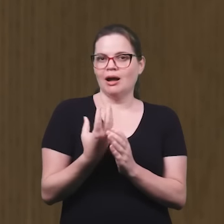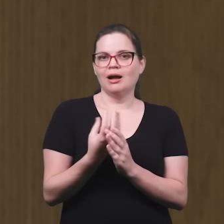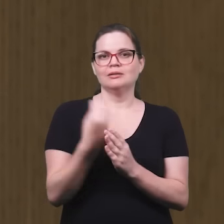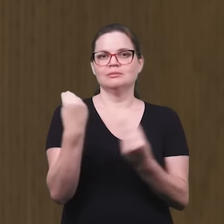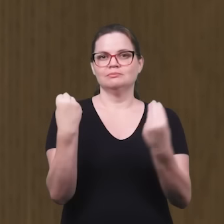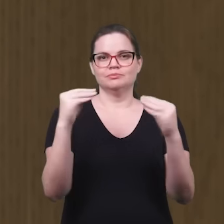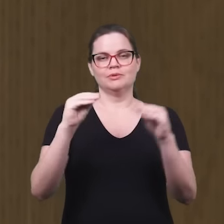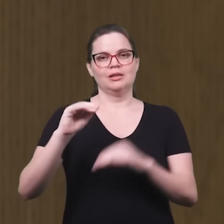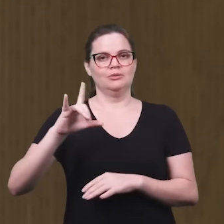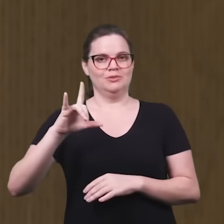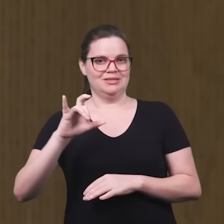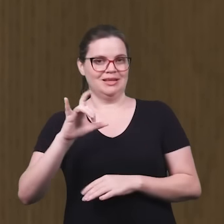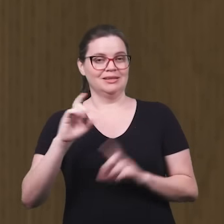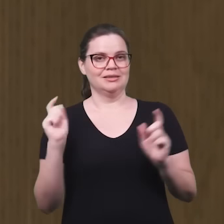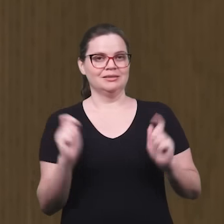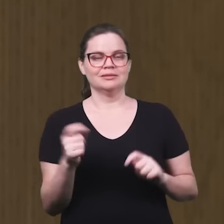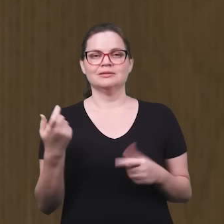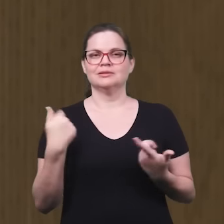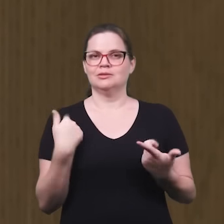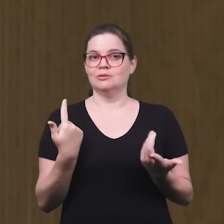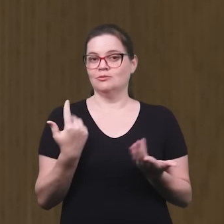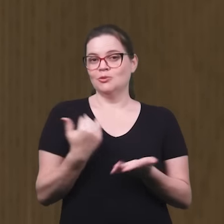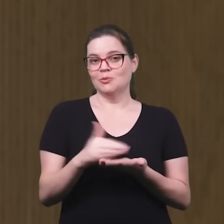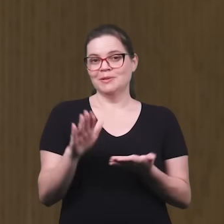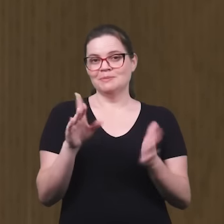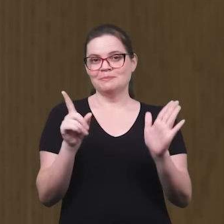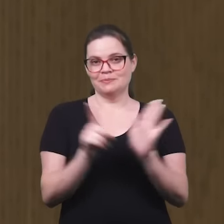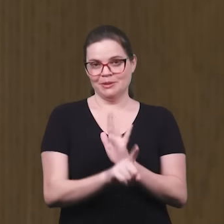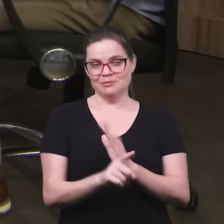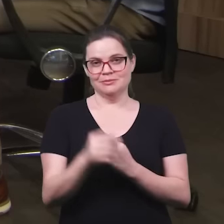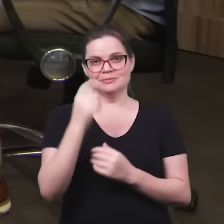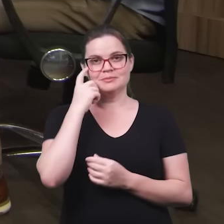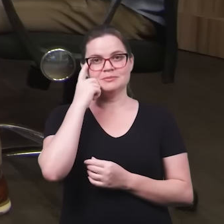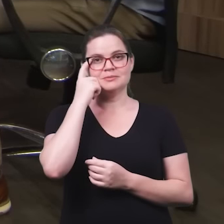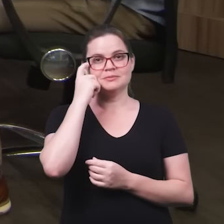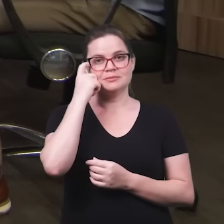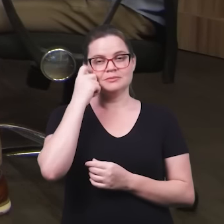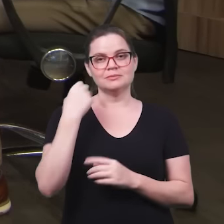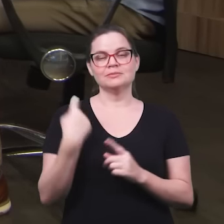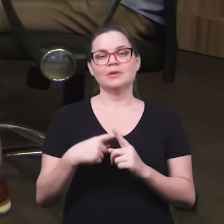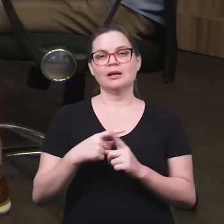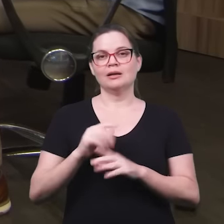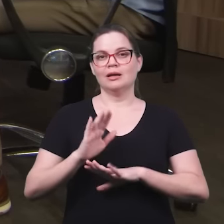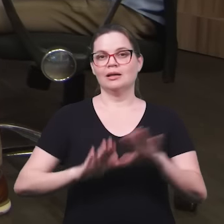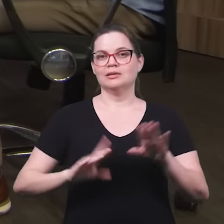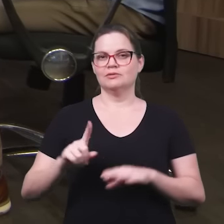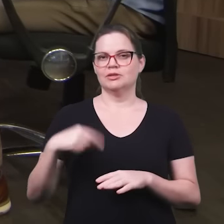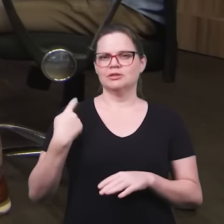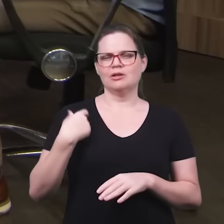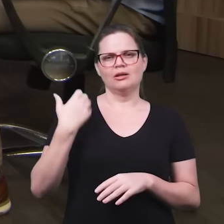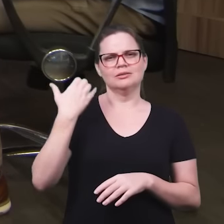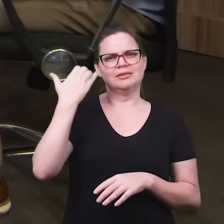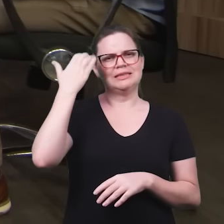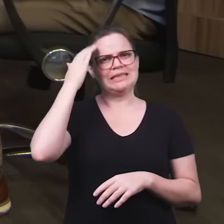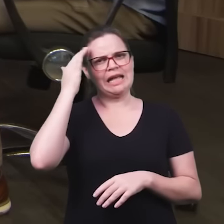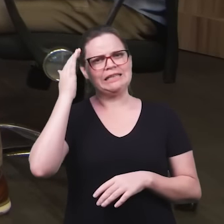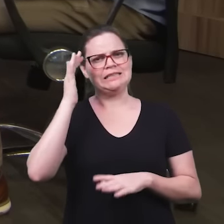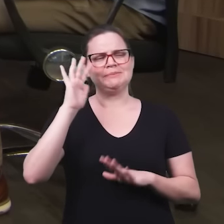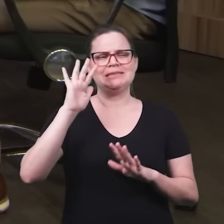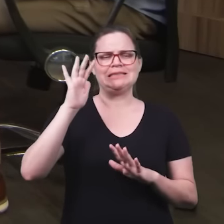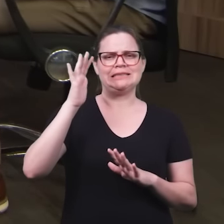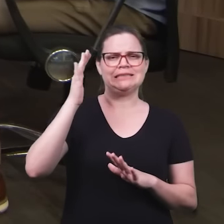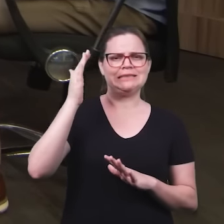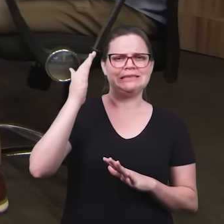o Instagram. E já começo fazendo uma pergunta, Daniel. Às vezes a gente entende e não entende ao mesmo tempo sobre